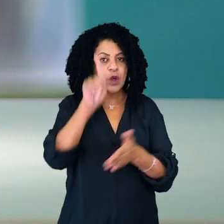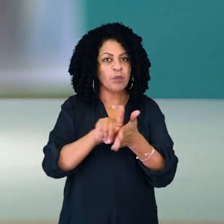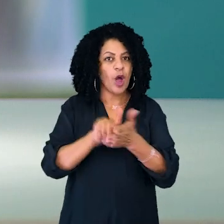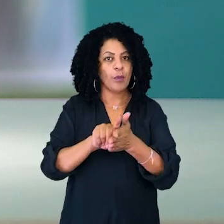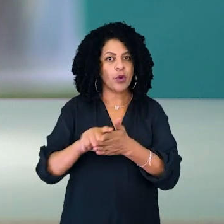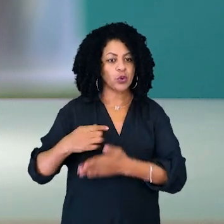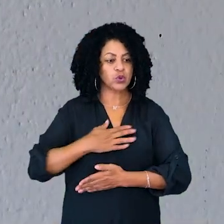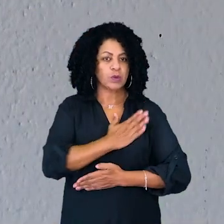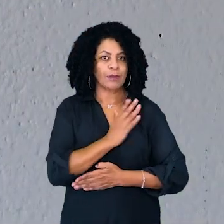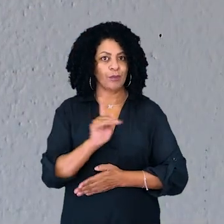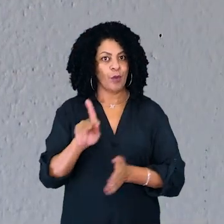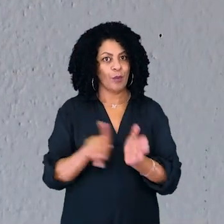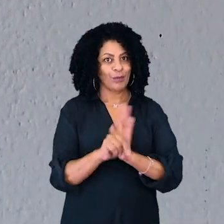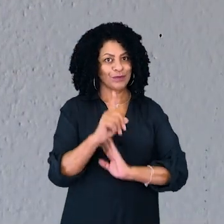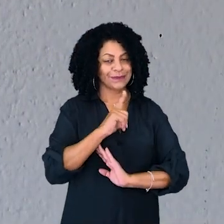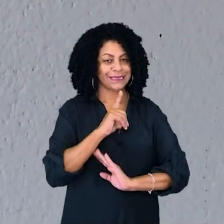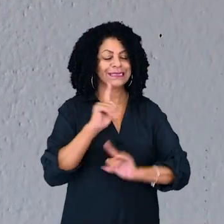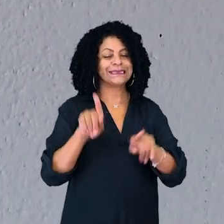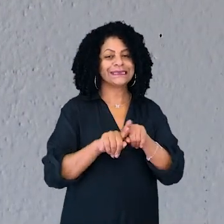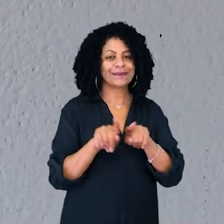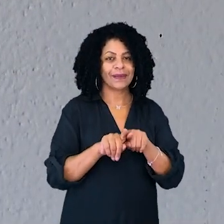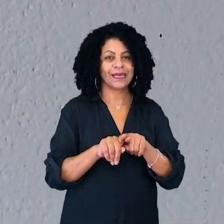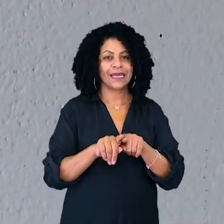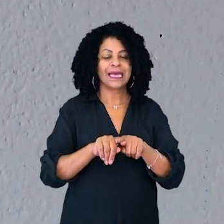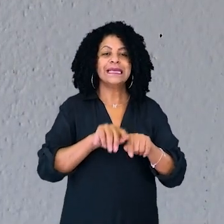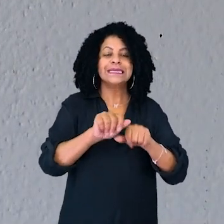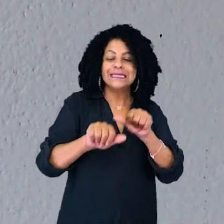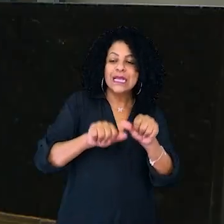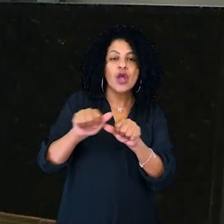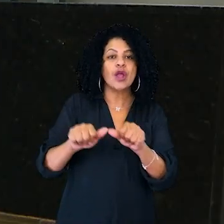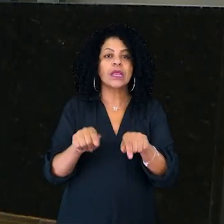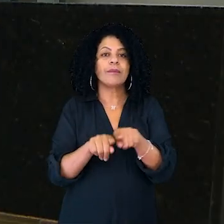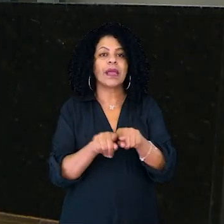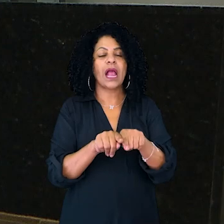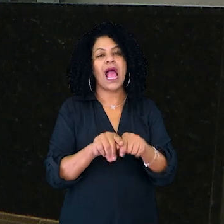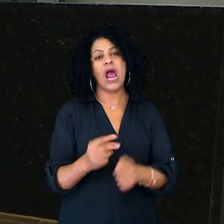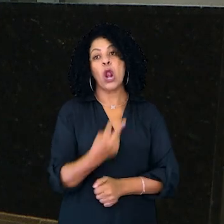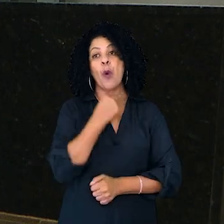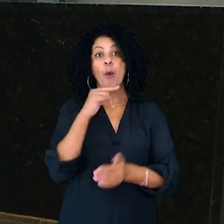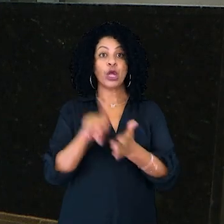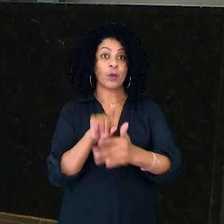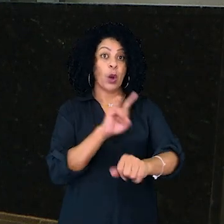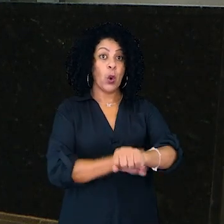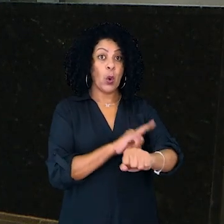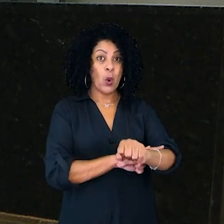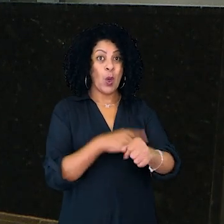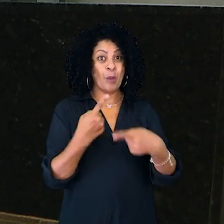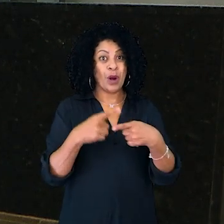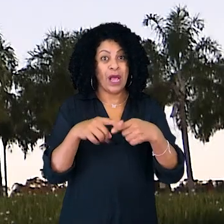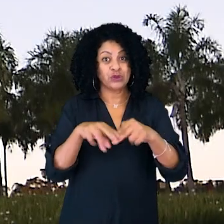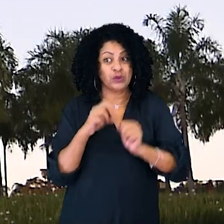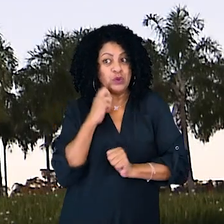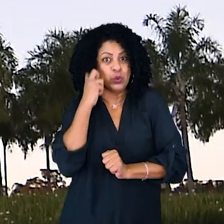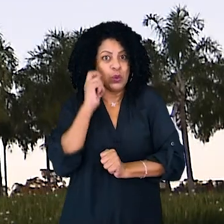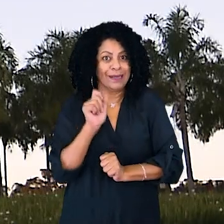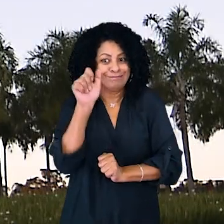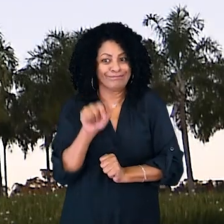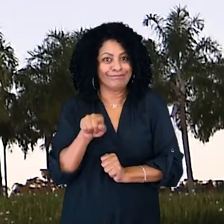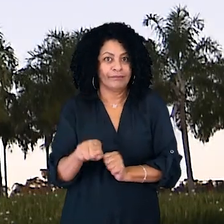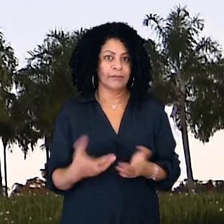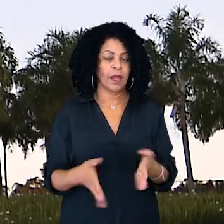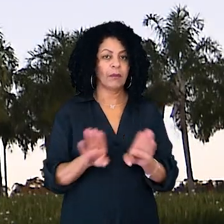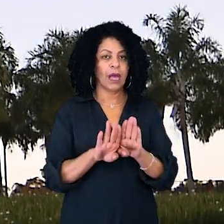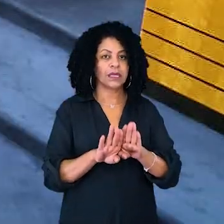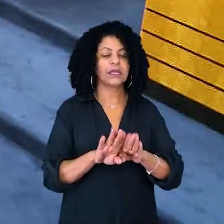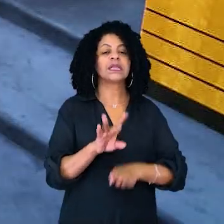praticar discriminação e até a alteração de instalações sanitárias a fim de evitar constrangimentos. No TST,